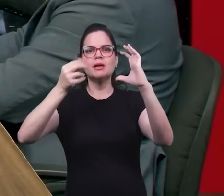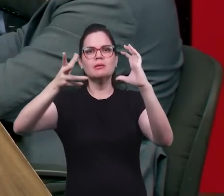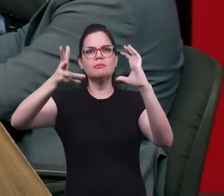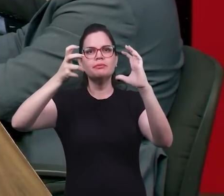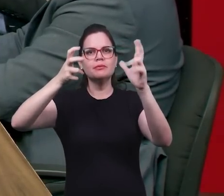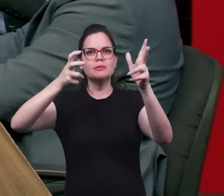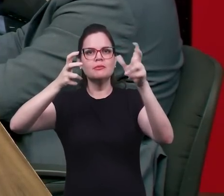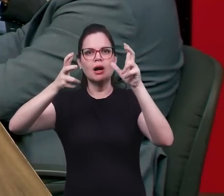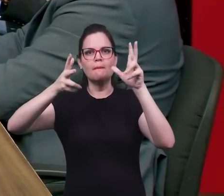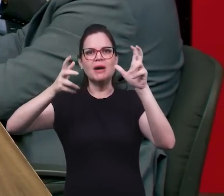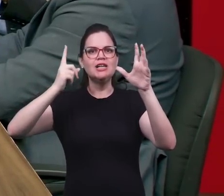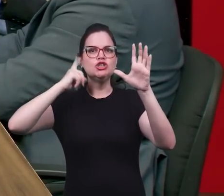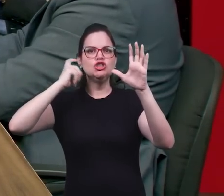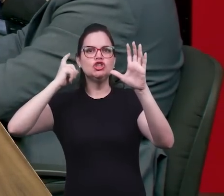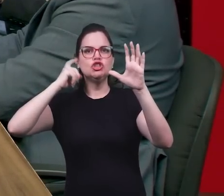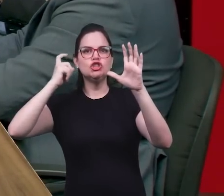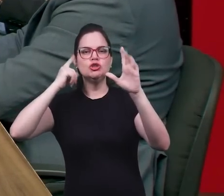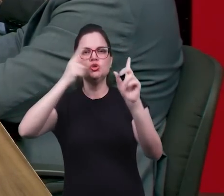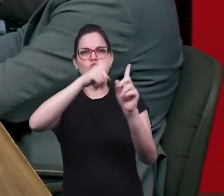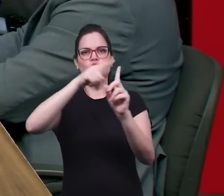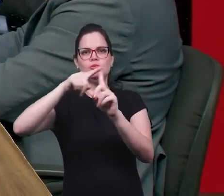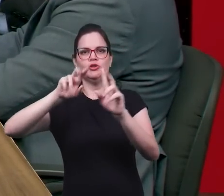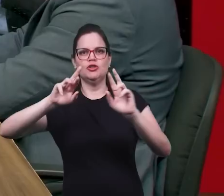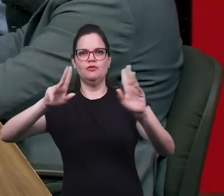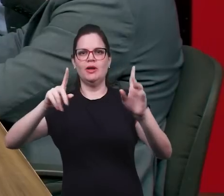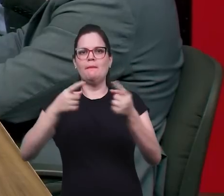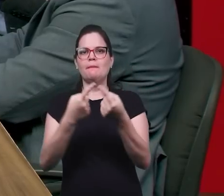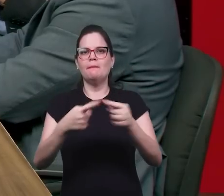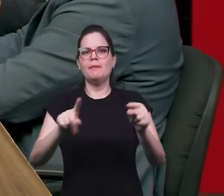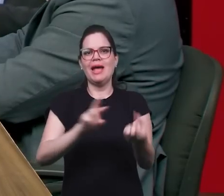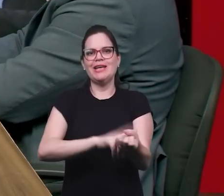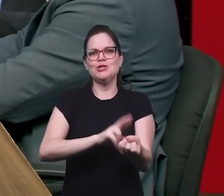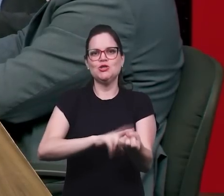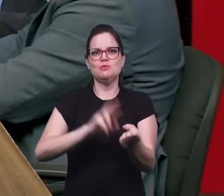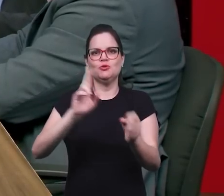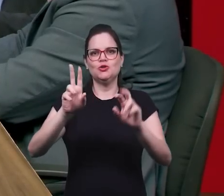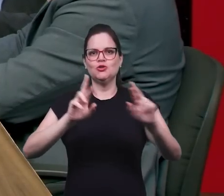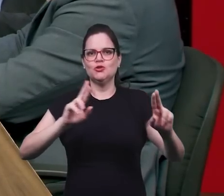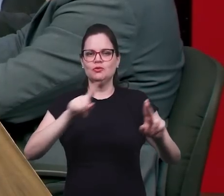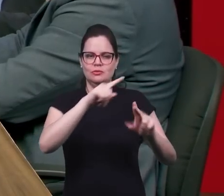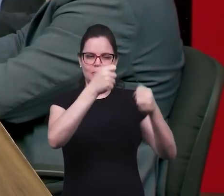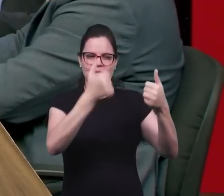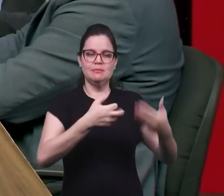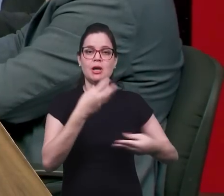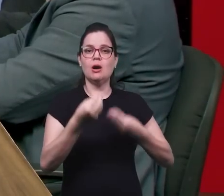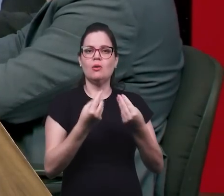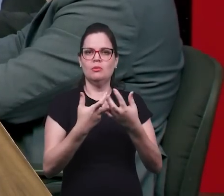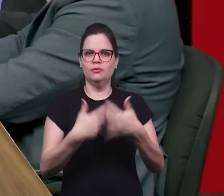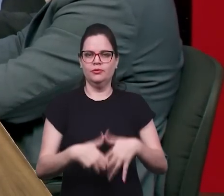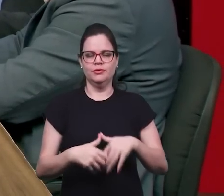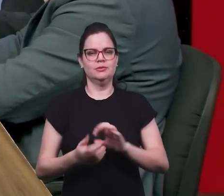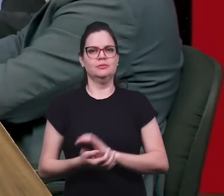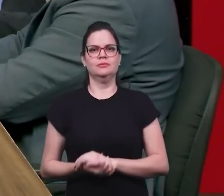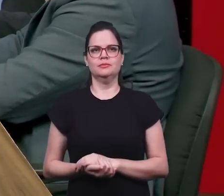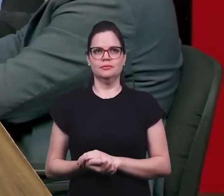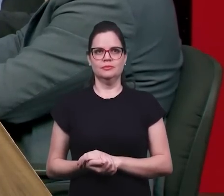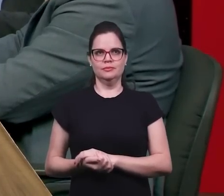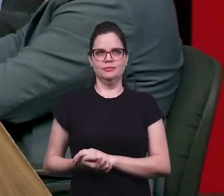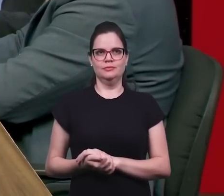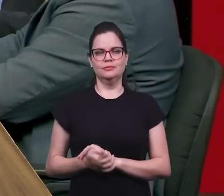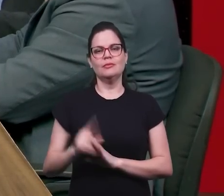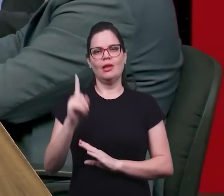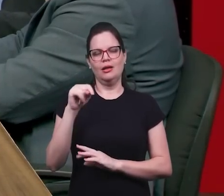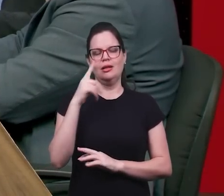própria distinção de sons, de melodia. Eu queria que você pudesse falar um pouquinho a respeito disso também. Esse assunto é